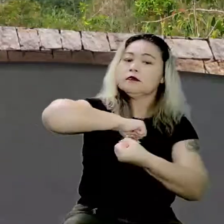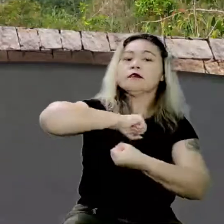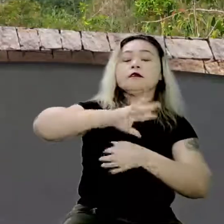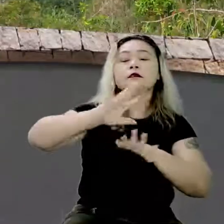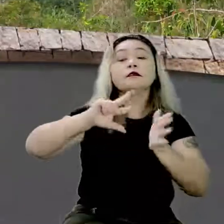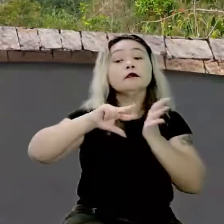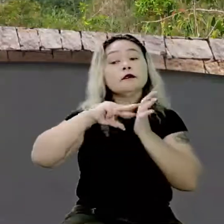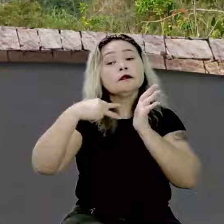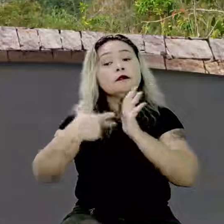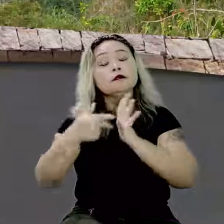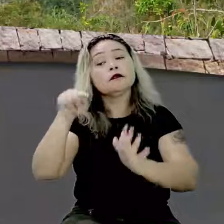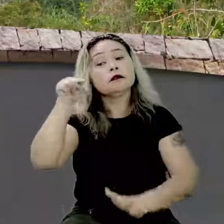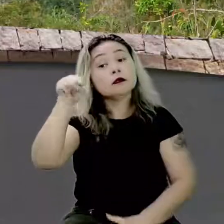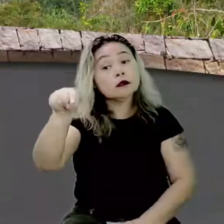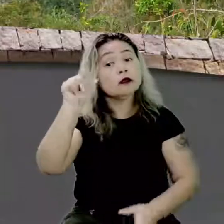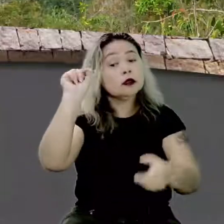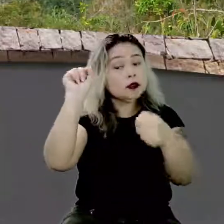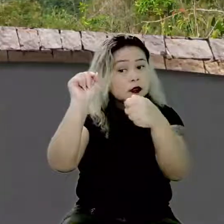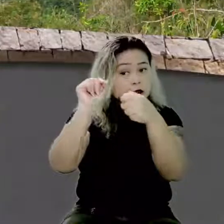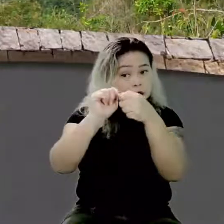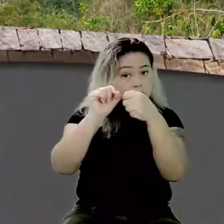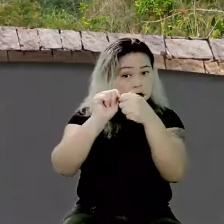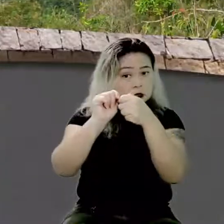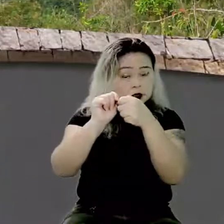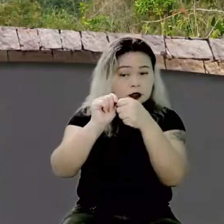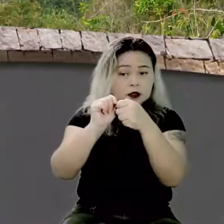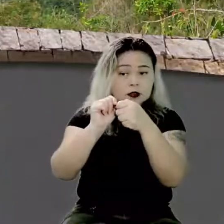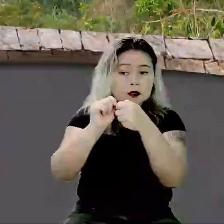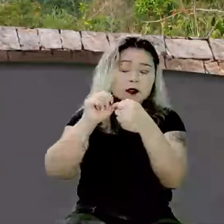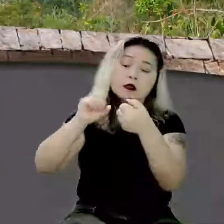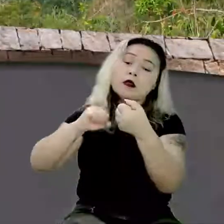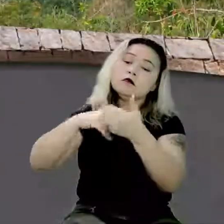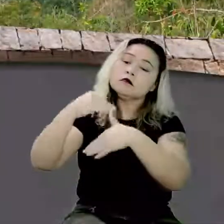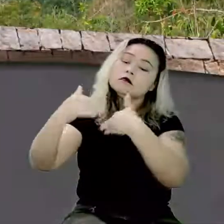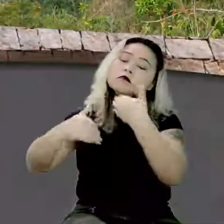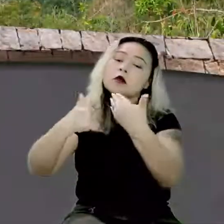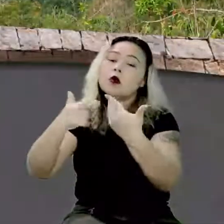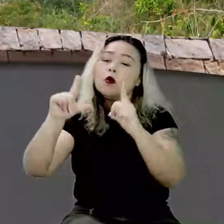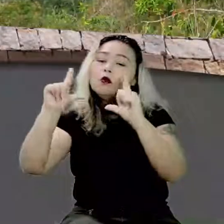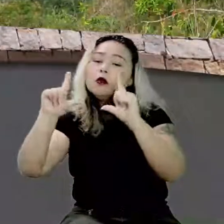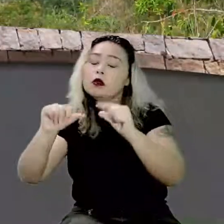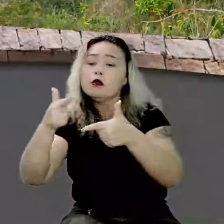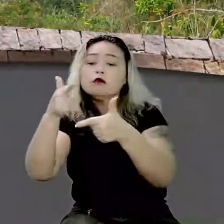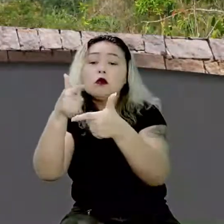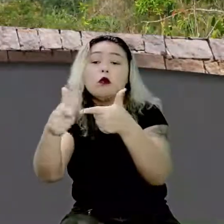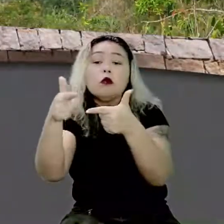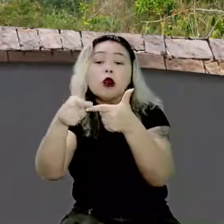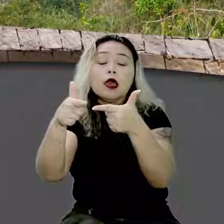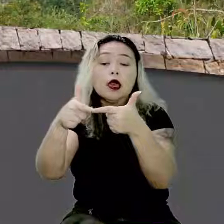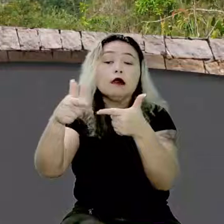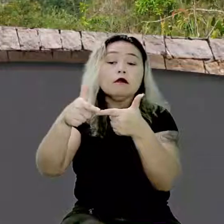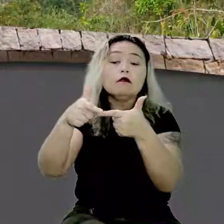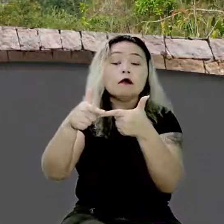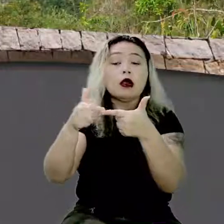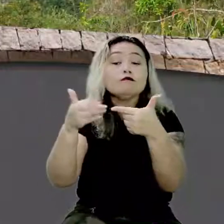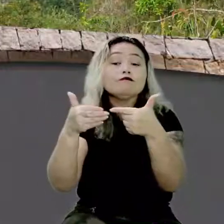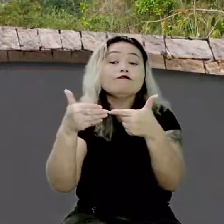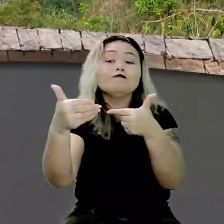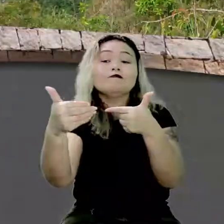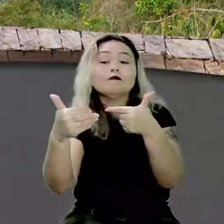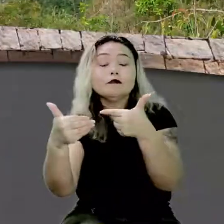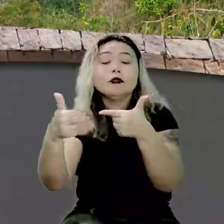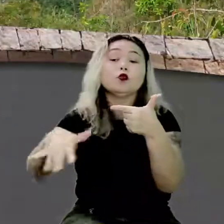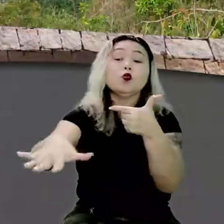seja, você fazer um desenvolvimento com o menor impacto possível dentro de um